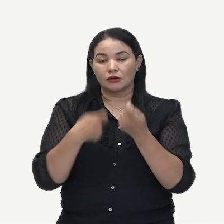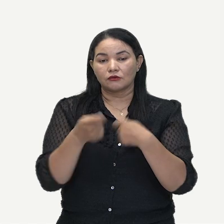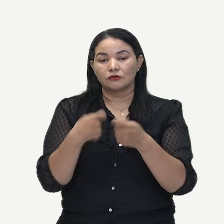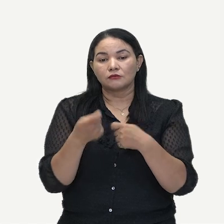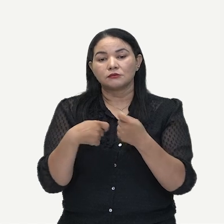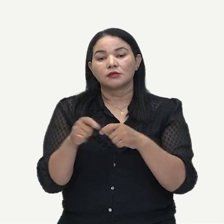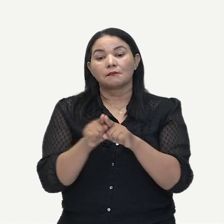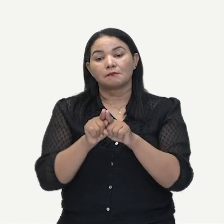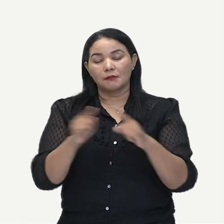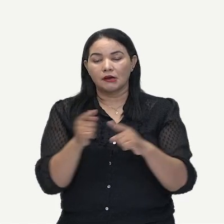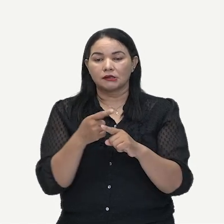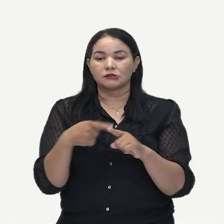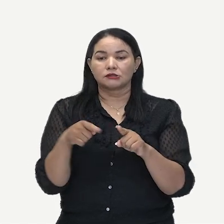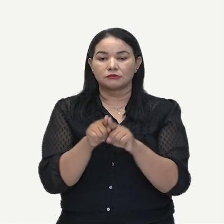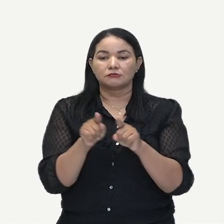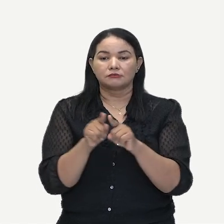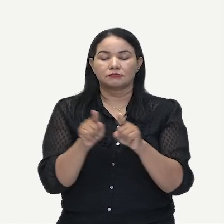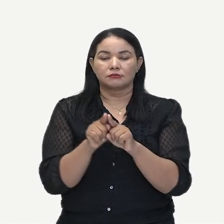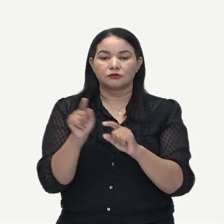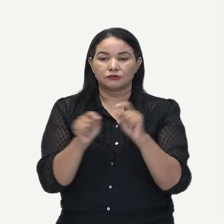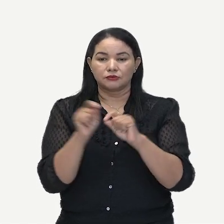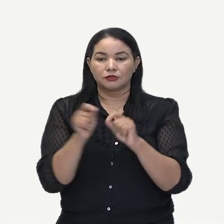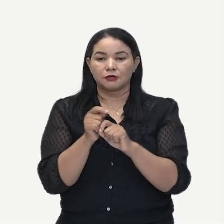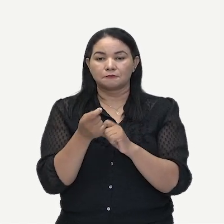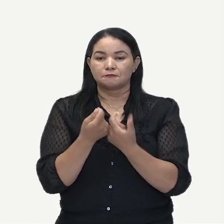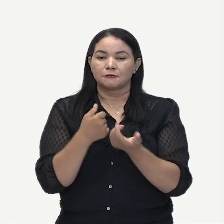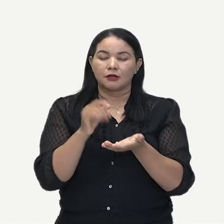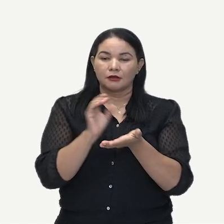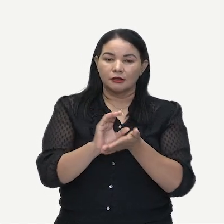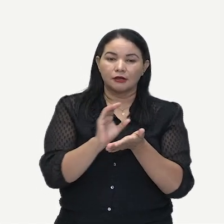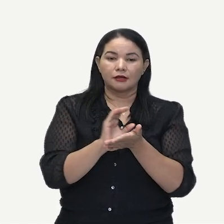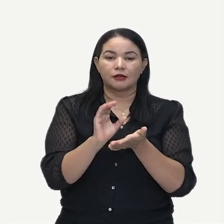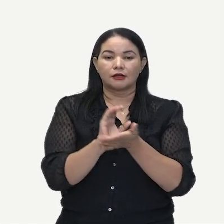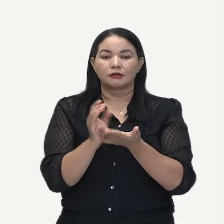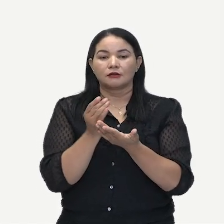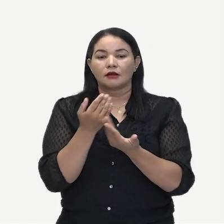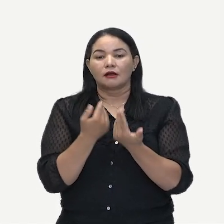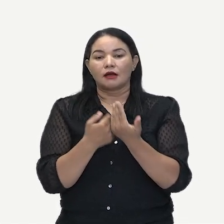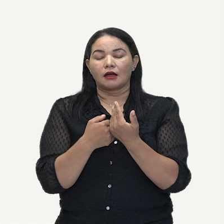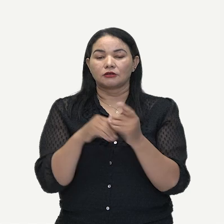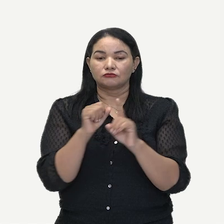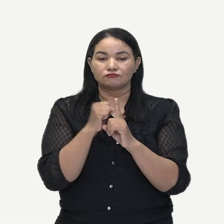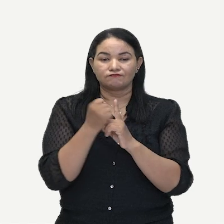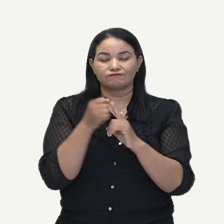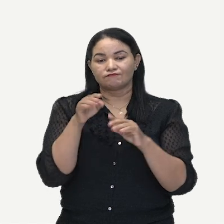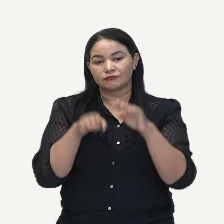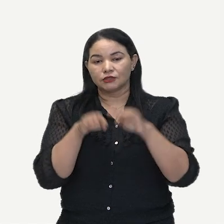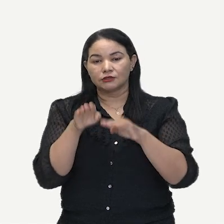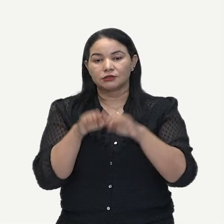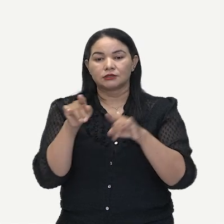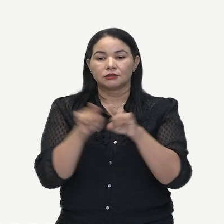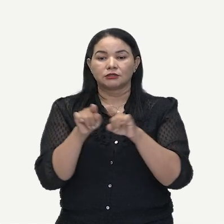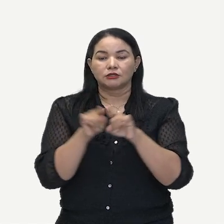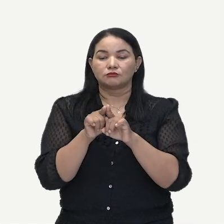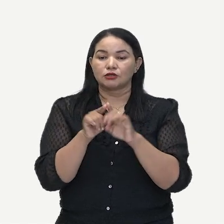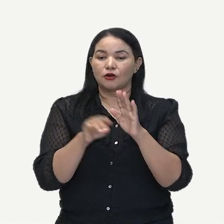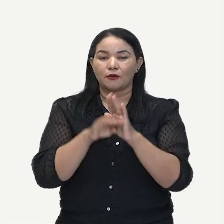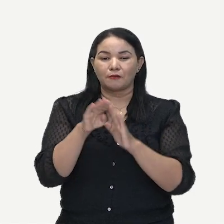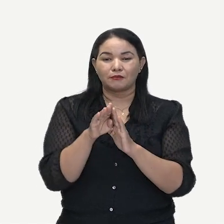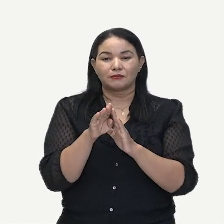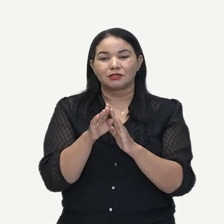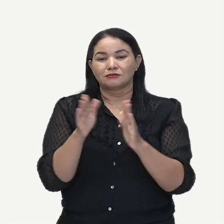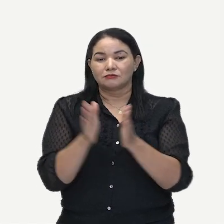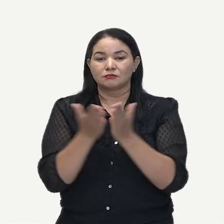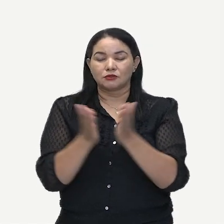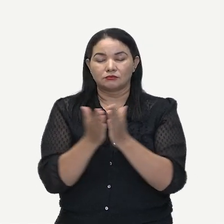econômico, mas também esses países apresentam concentração de renda, desigualdade social, aumento do desemprego e